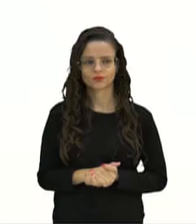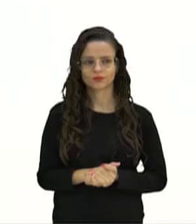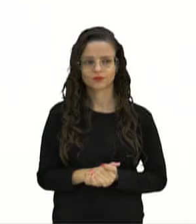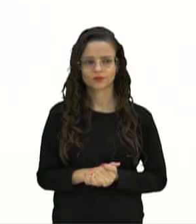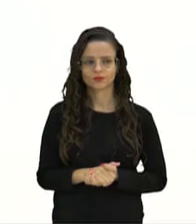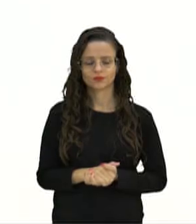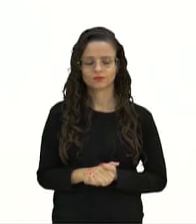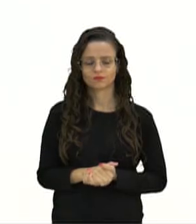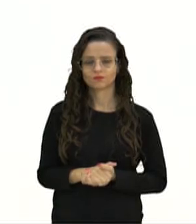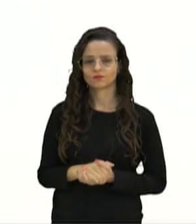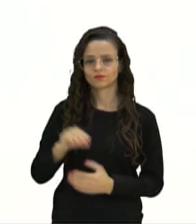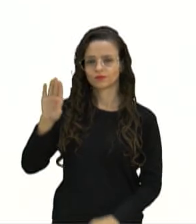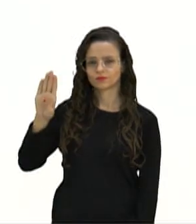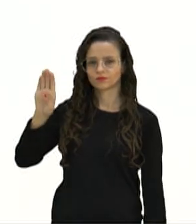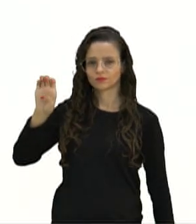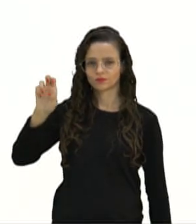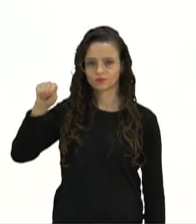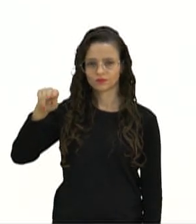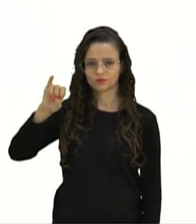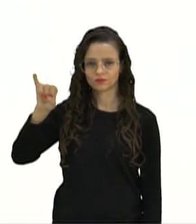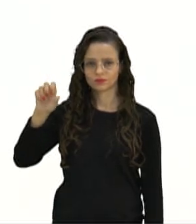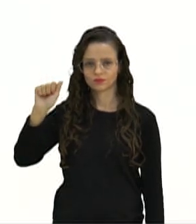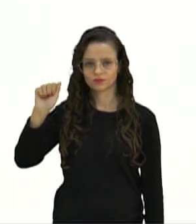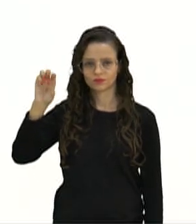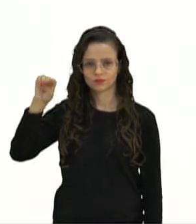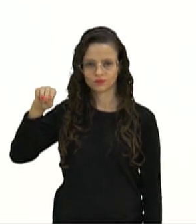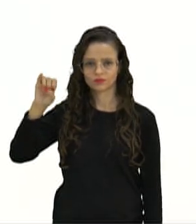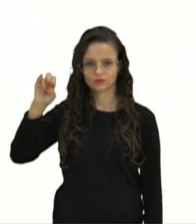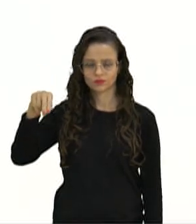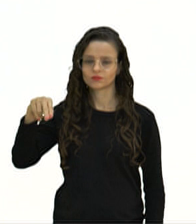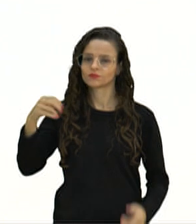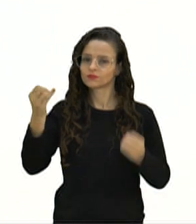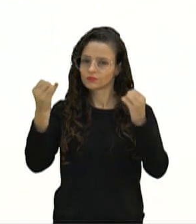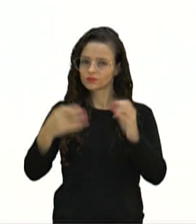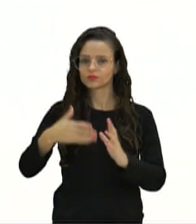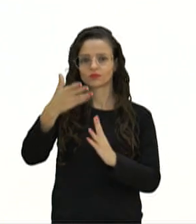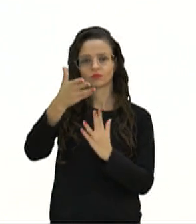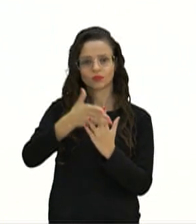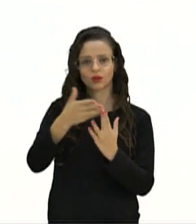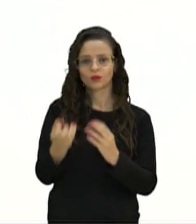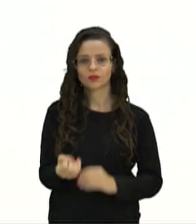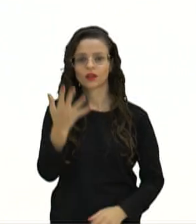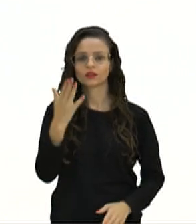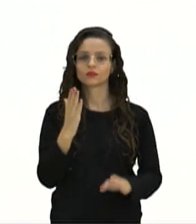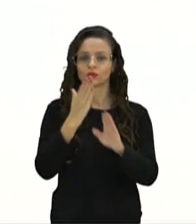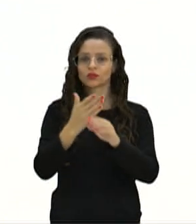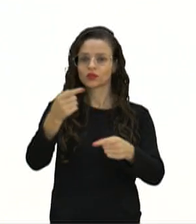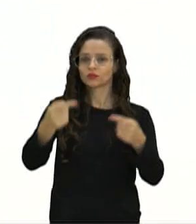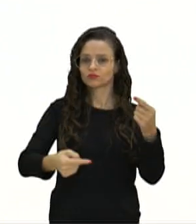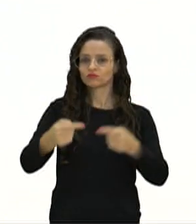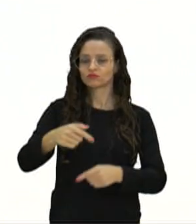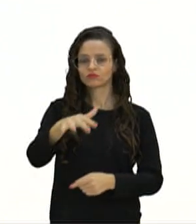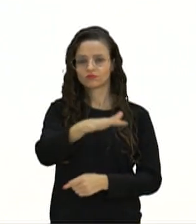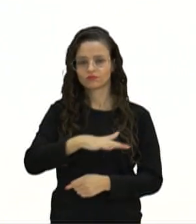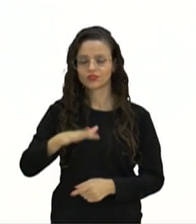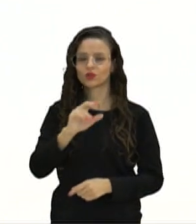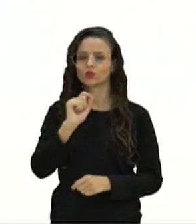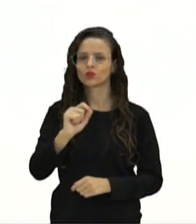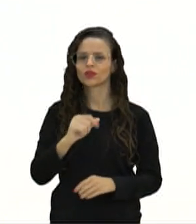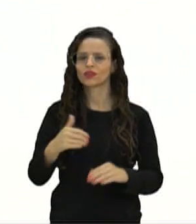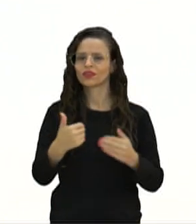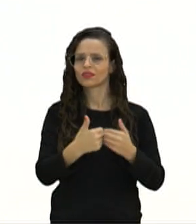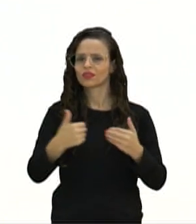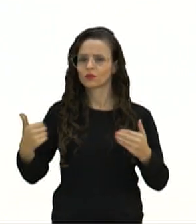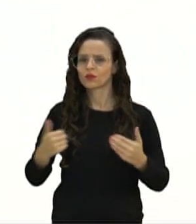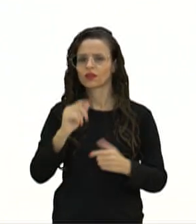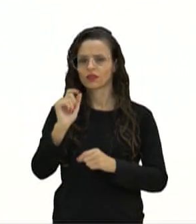O Benjamin, ele vai ter essa seguinte frase: o Barroco nasce de uma discussão sobre o estado de exceção. Estado de